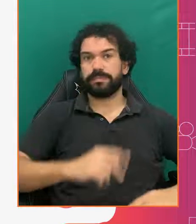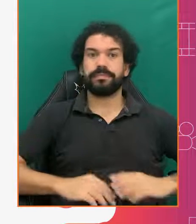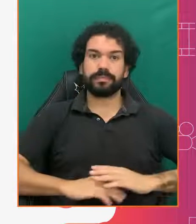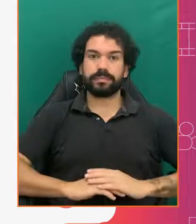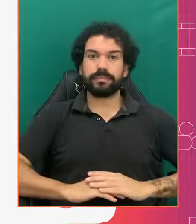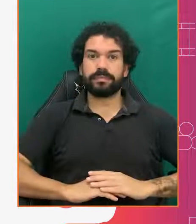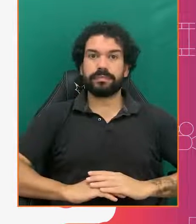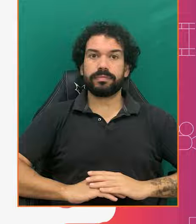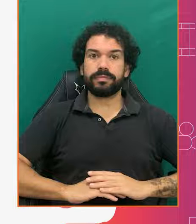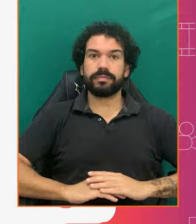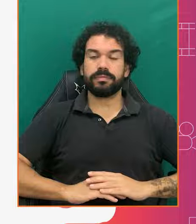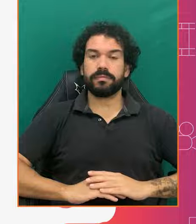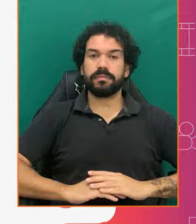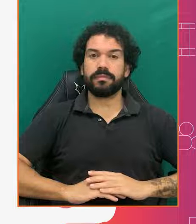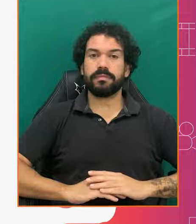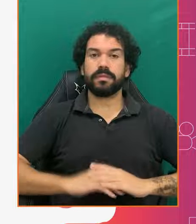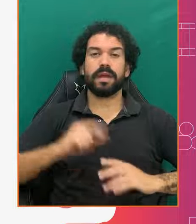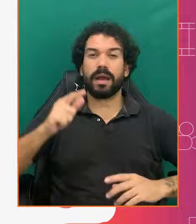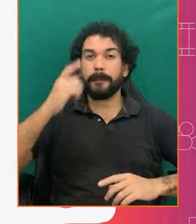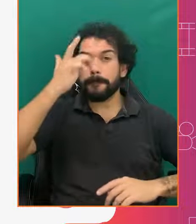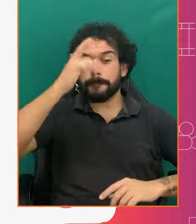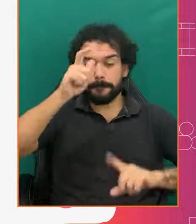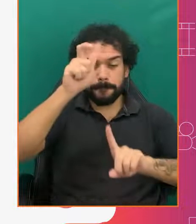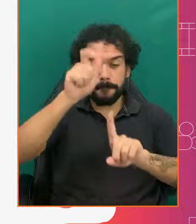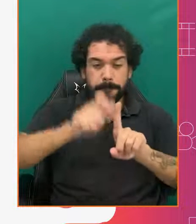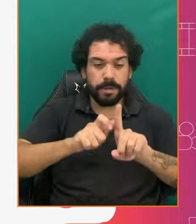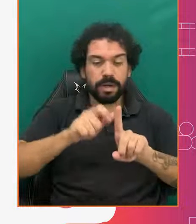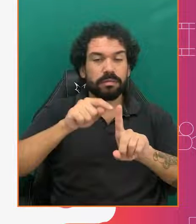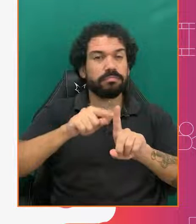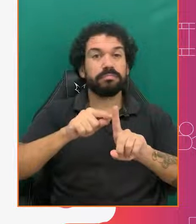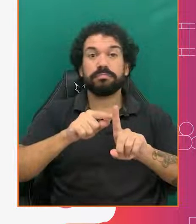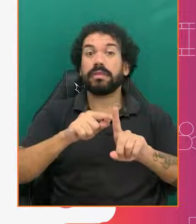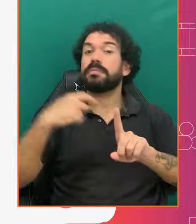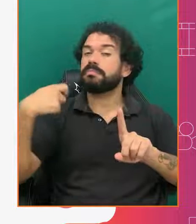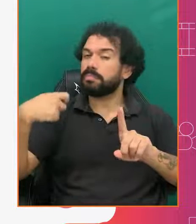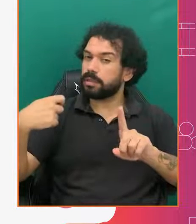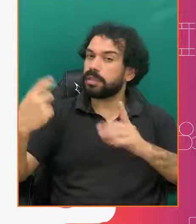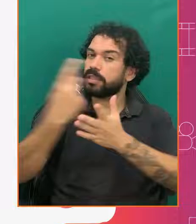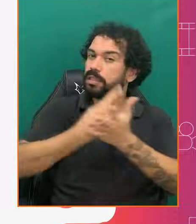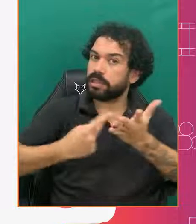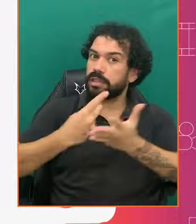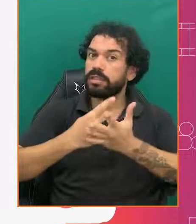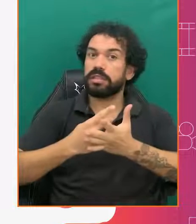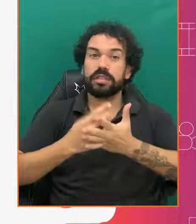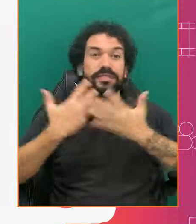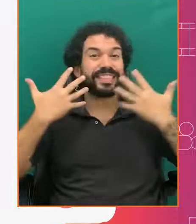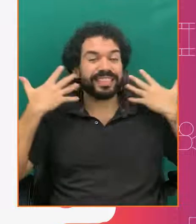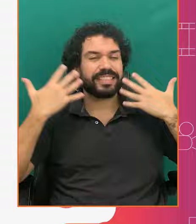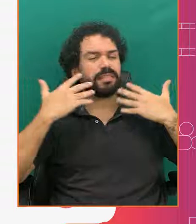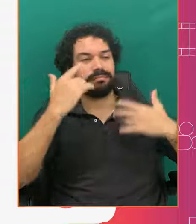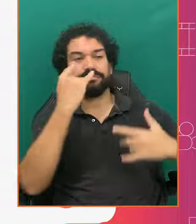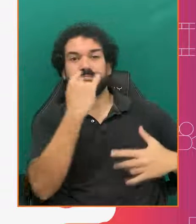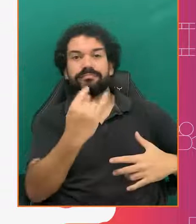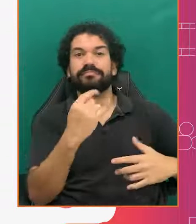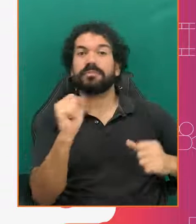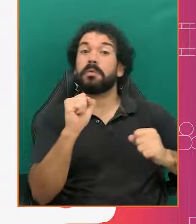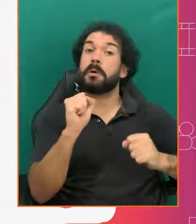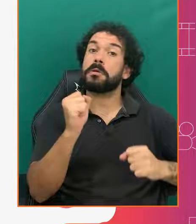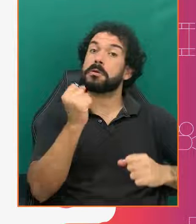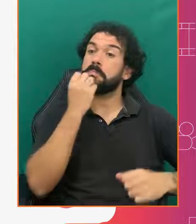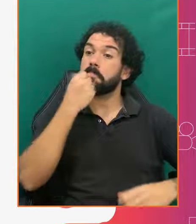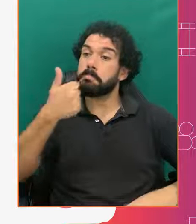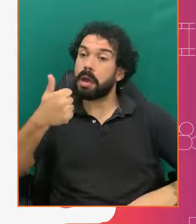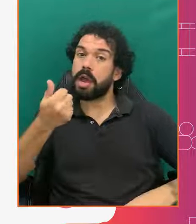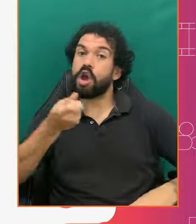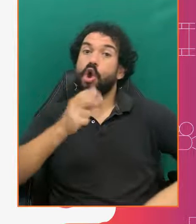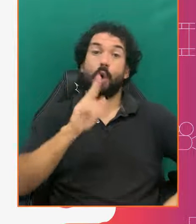personagem. Qualquer personagem precisa ter um design cativante, seja ele